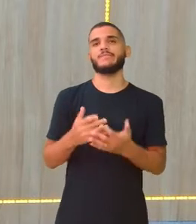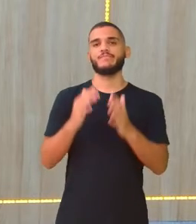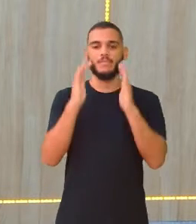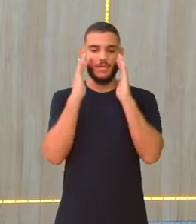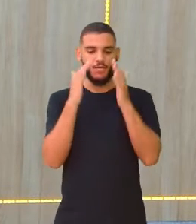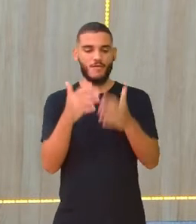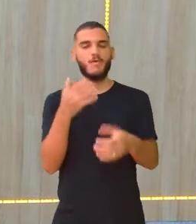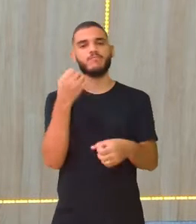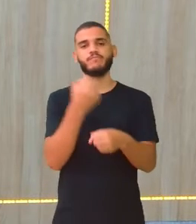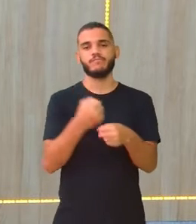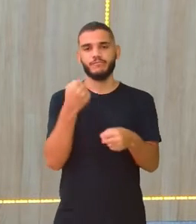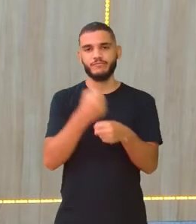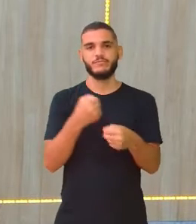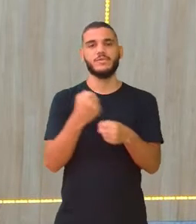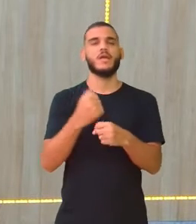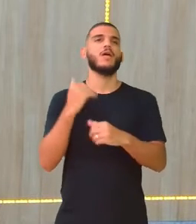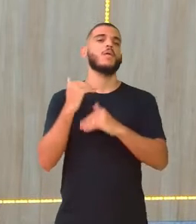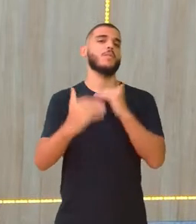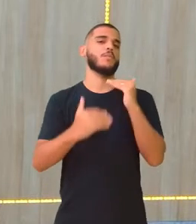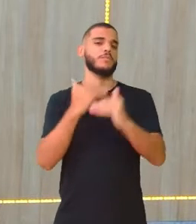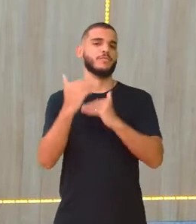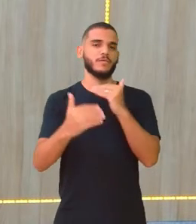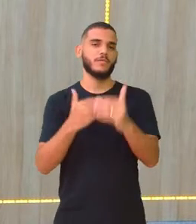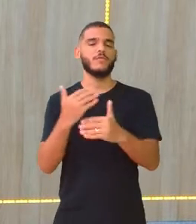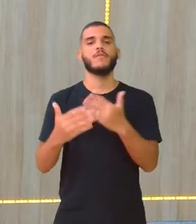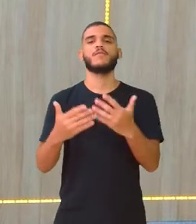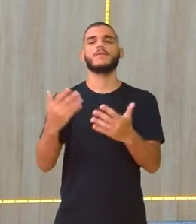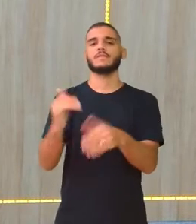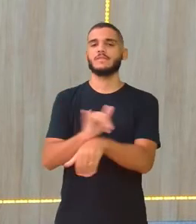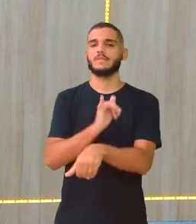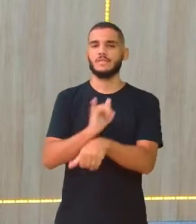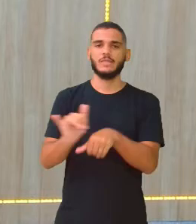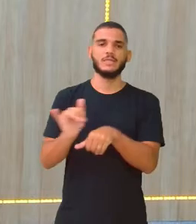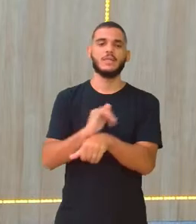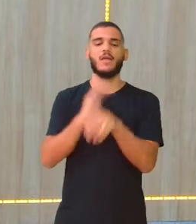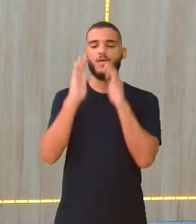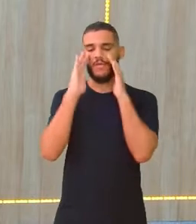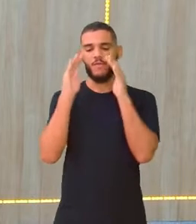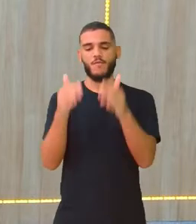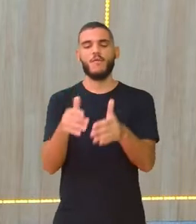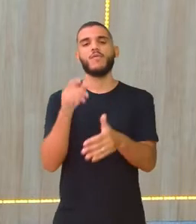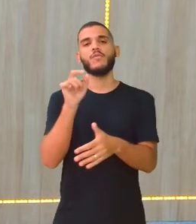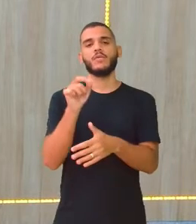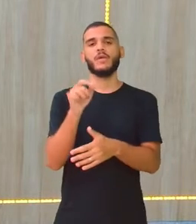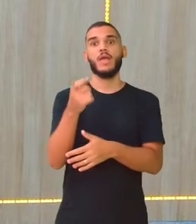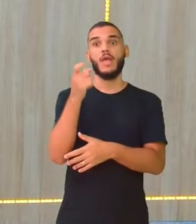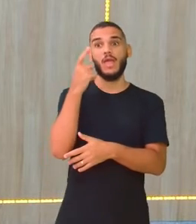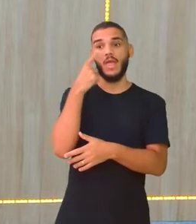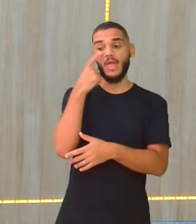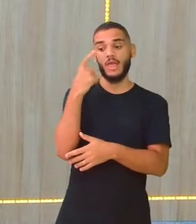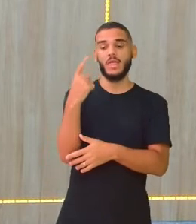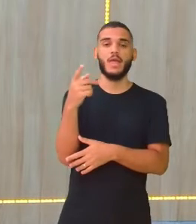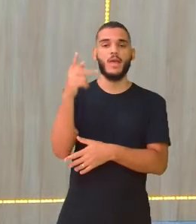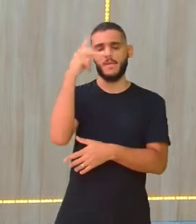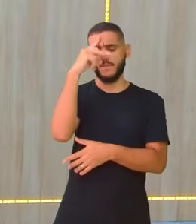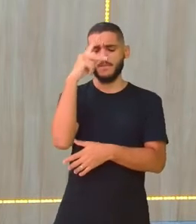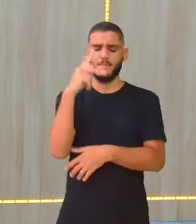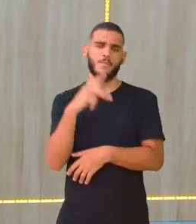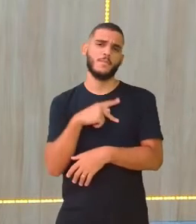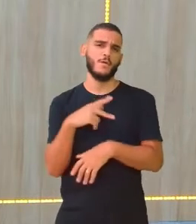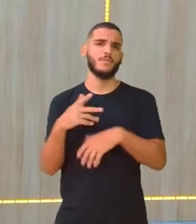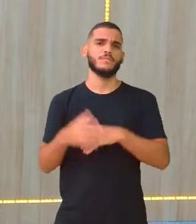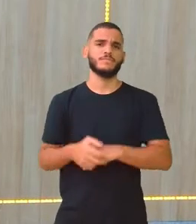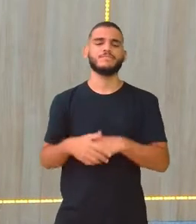vezes desenvolver mecanismos visando apenas o seu interesse pessoal. E aí,